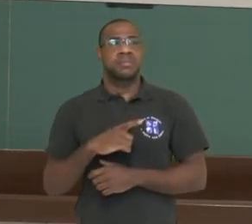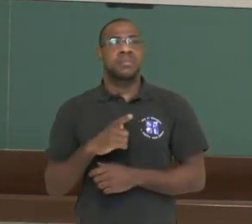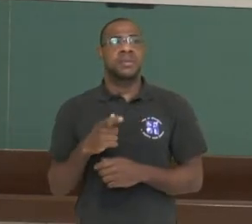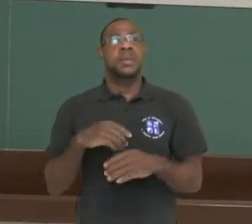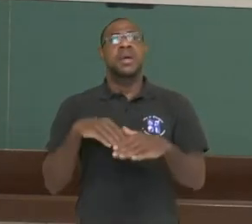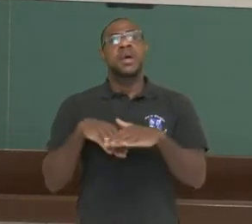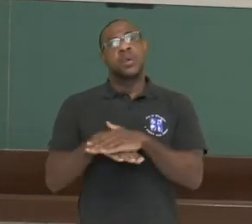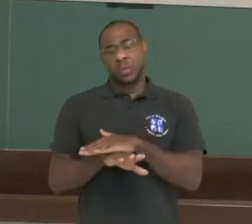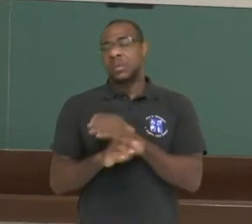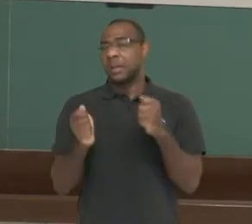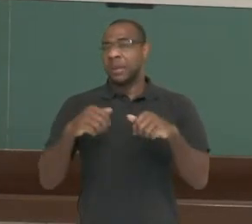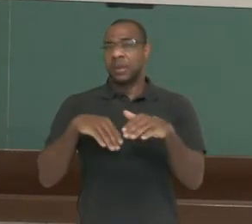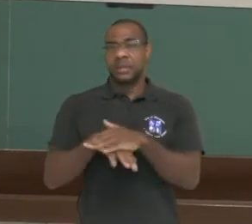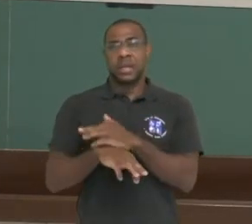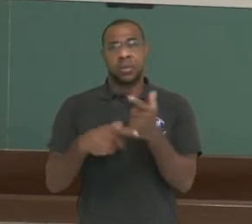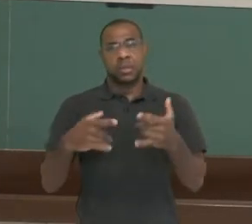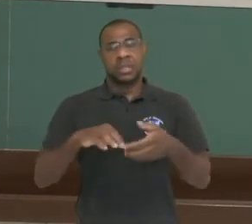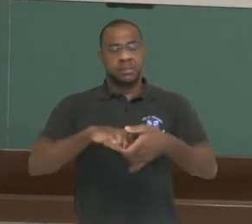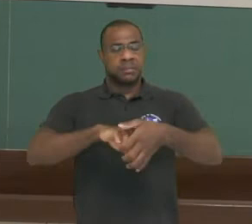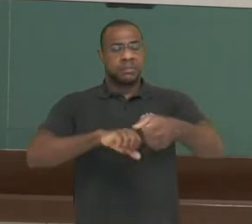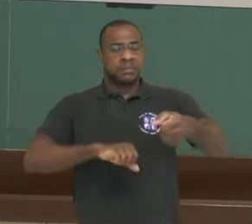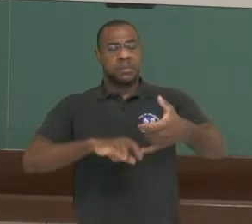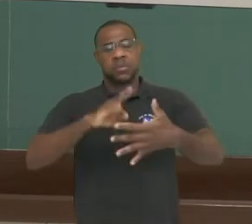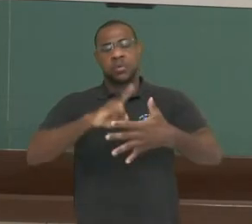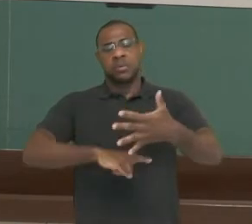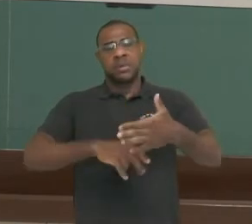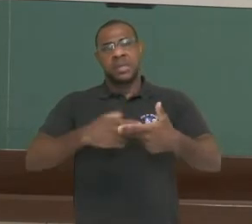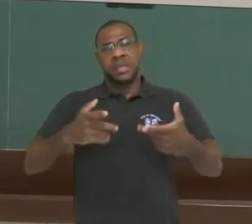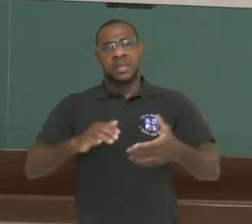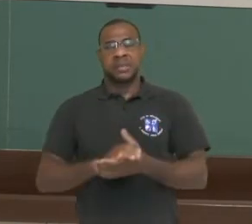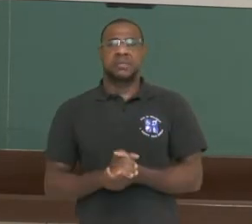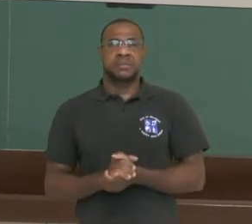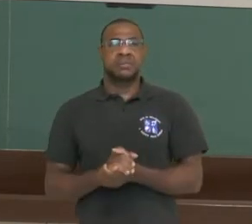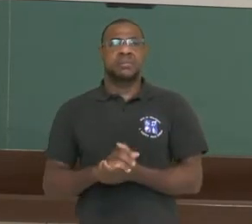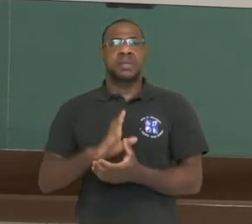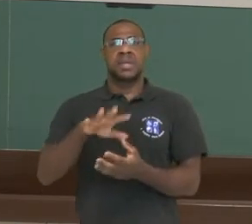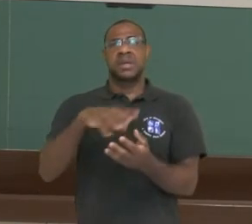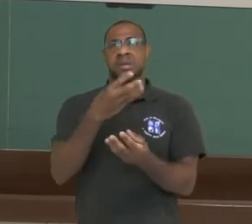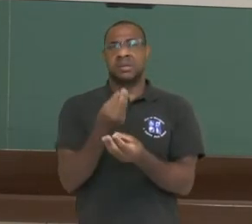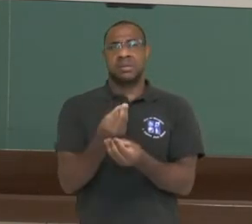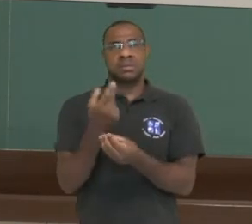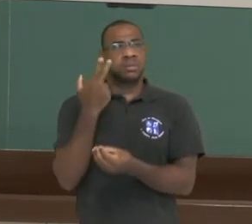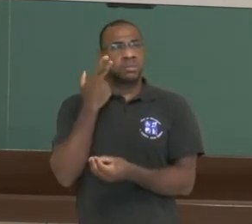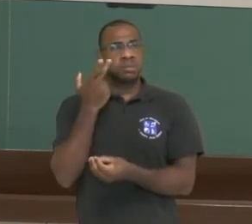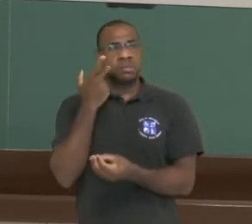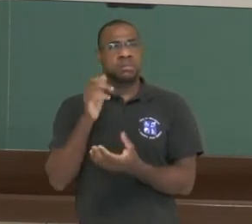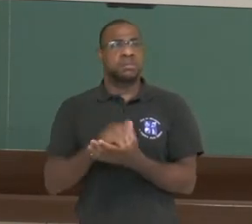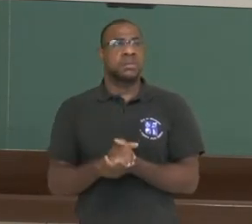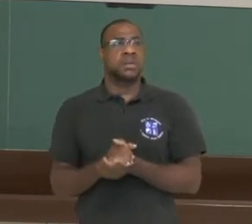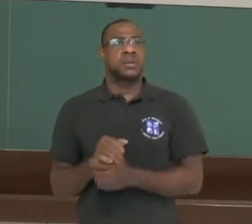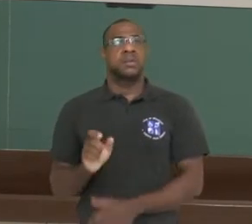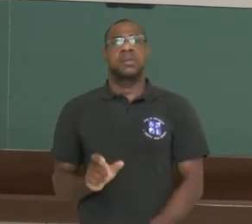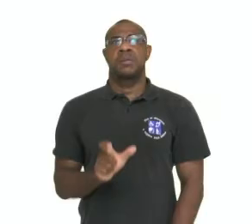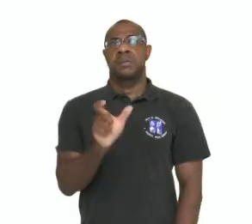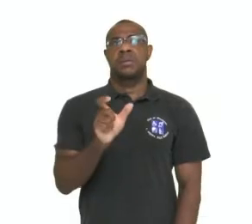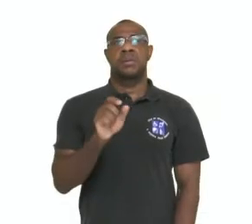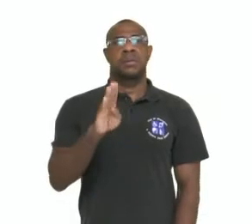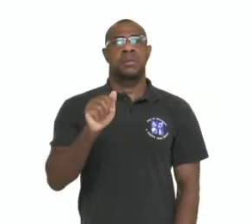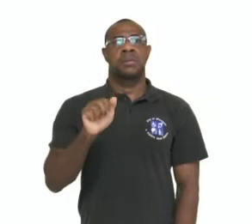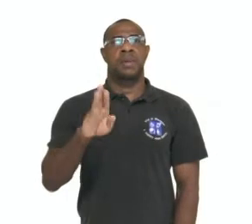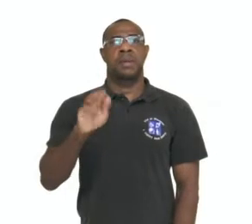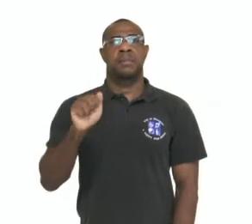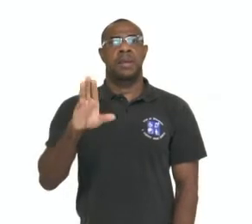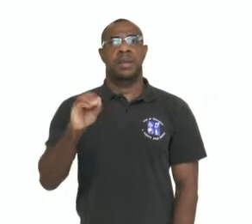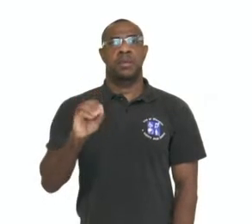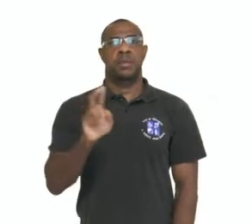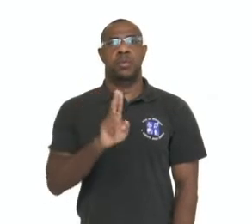algumas coisinhas dentro. Mas era vamos chamar de um artefato romano bem comum. O termo bárbaro, nome utilizado pelos gregos